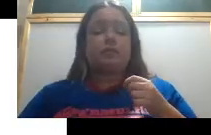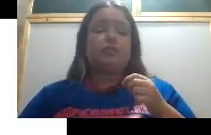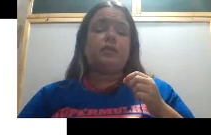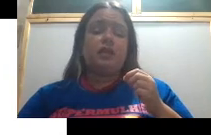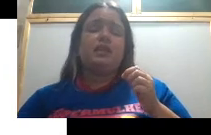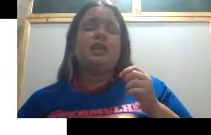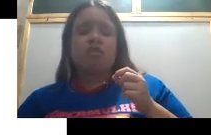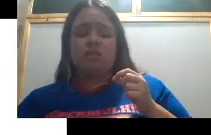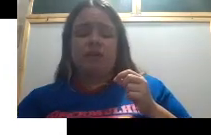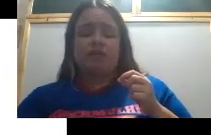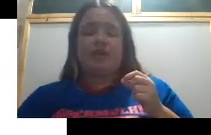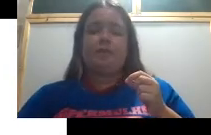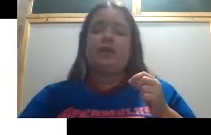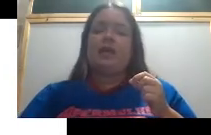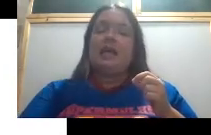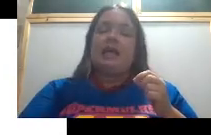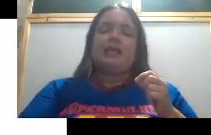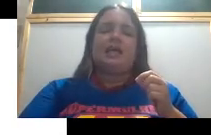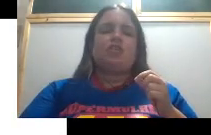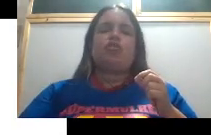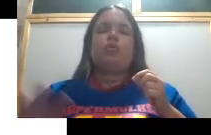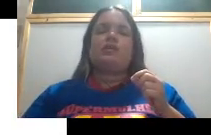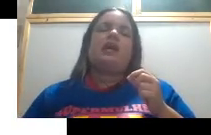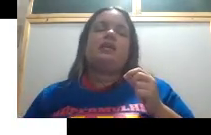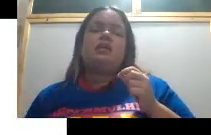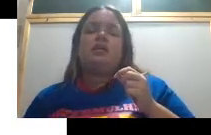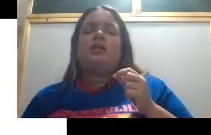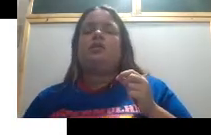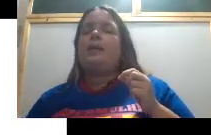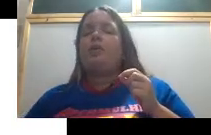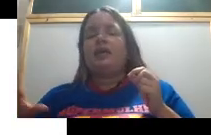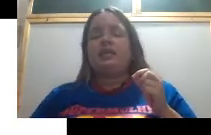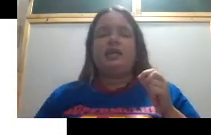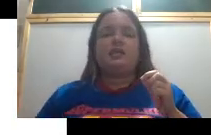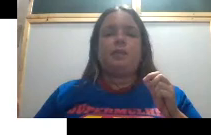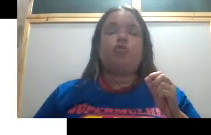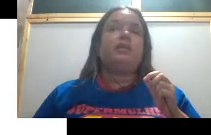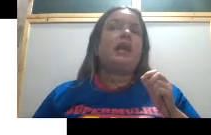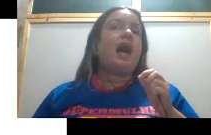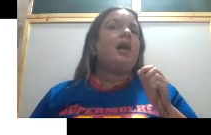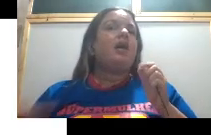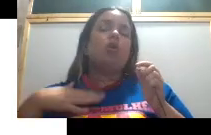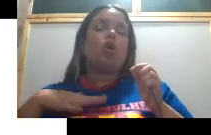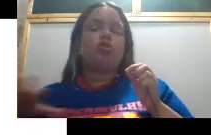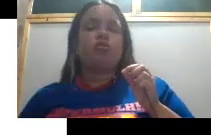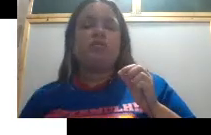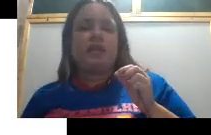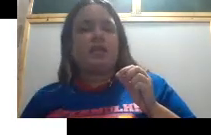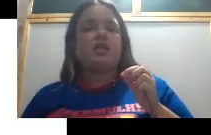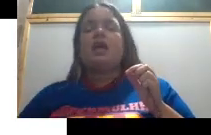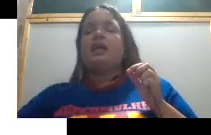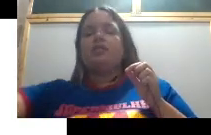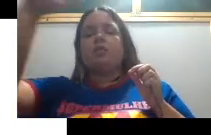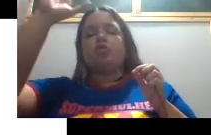Oi e a gente vai ver que essas cores aí não é porque ninguém simplesmente ar eu